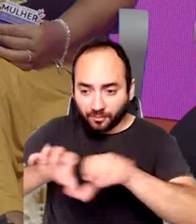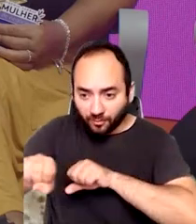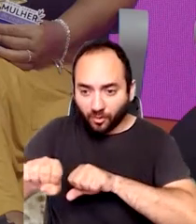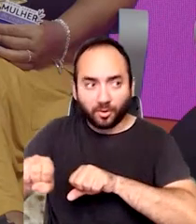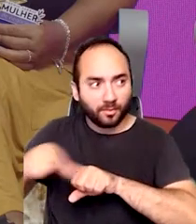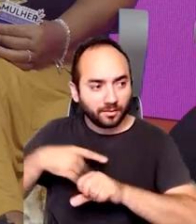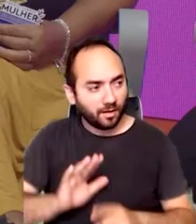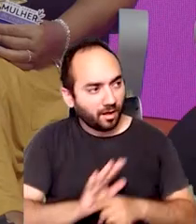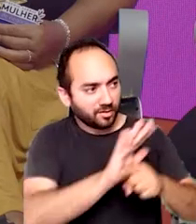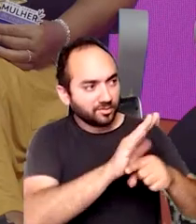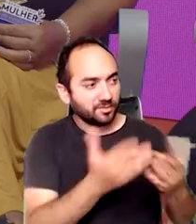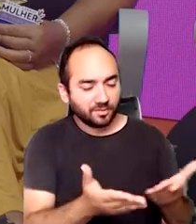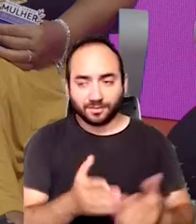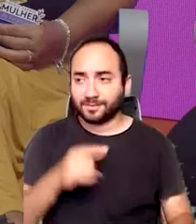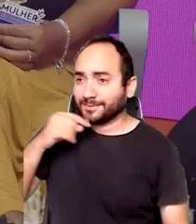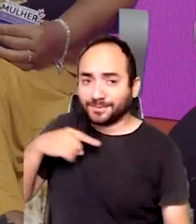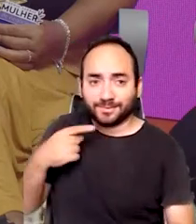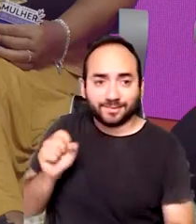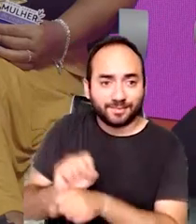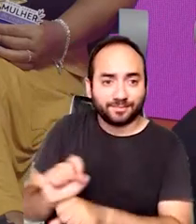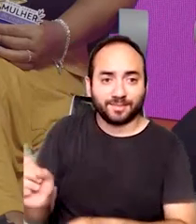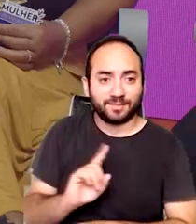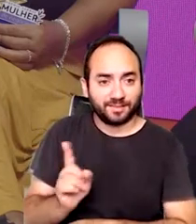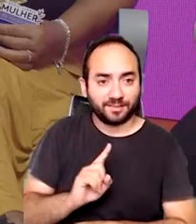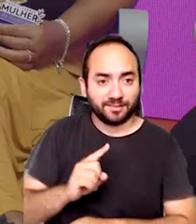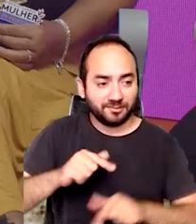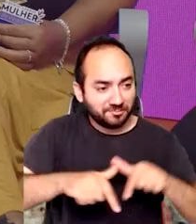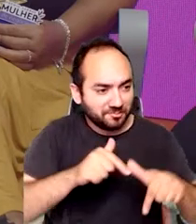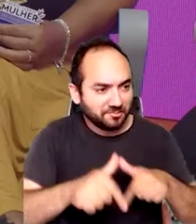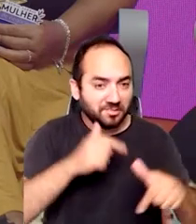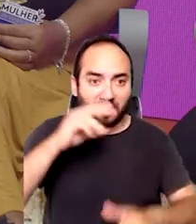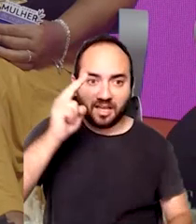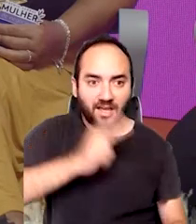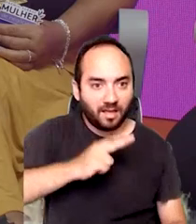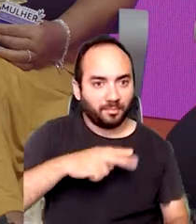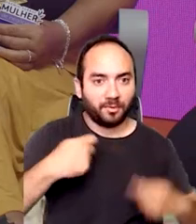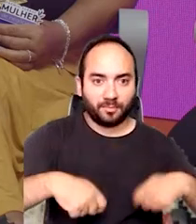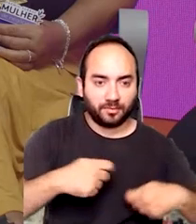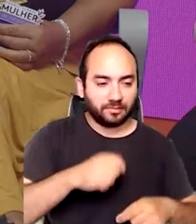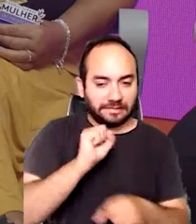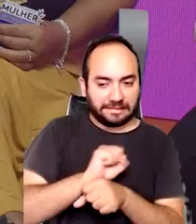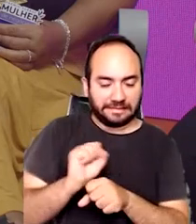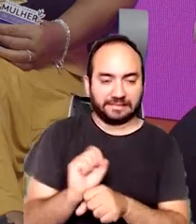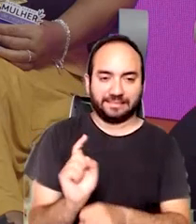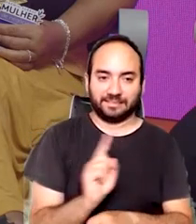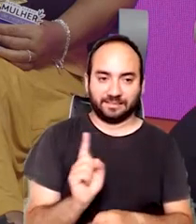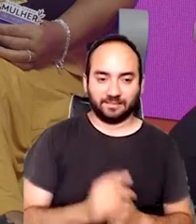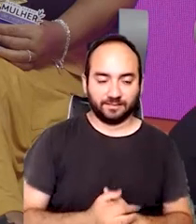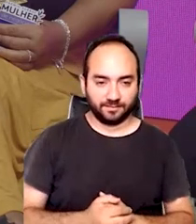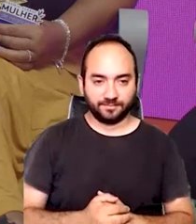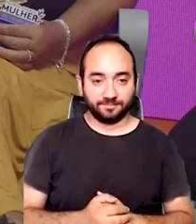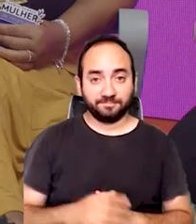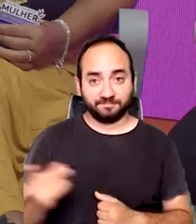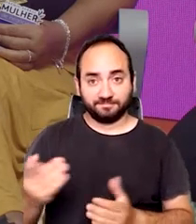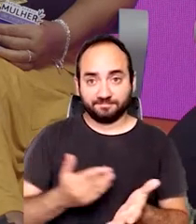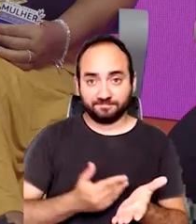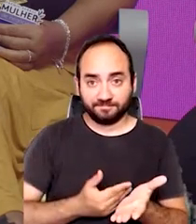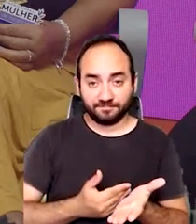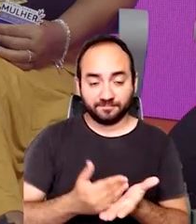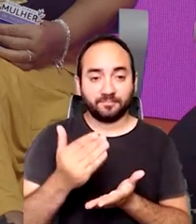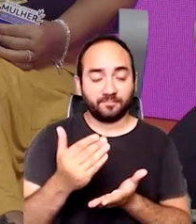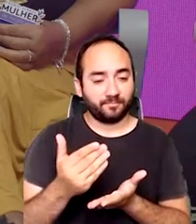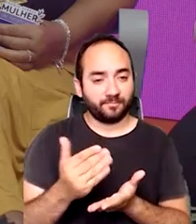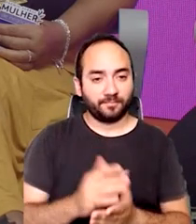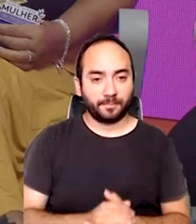formar para para mim te ajudar mas não dava o negócio tava urgente assim não dava para ficar esperando e aí